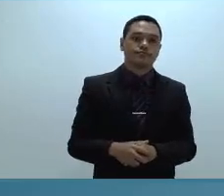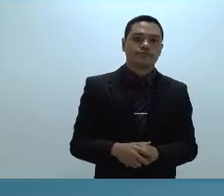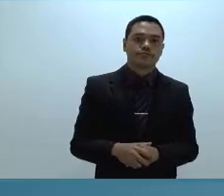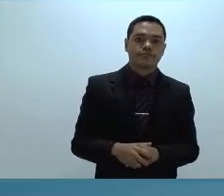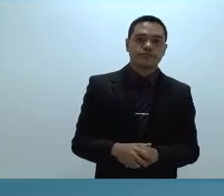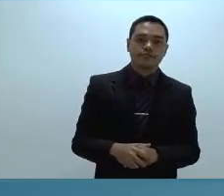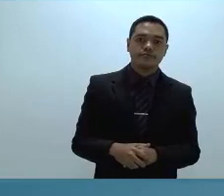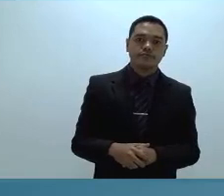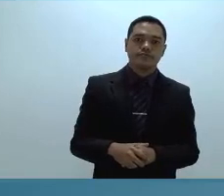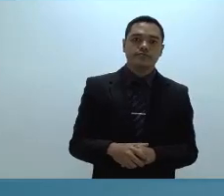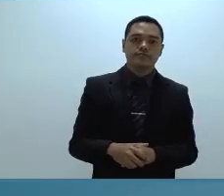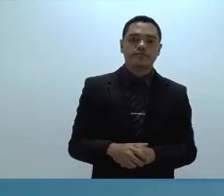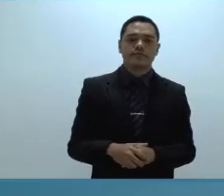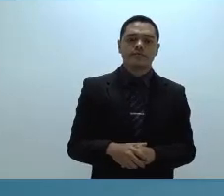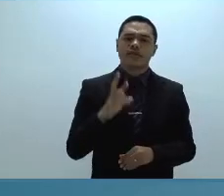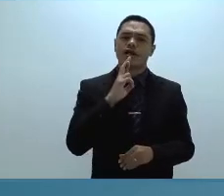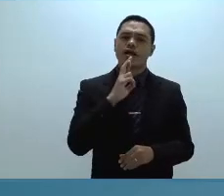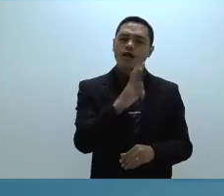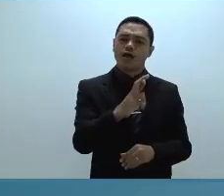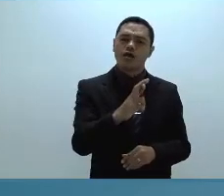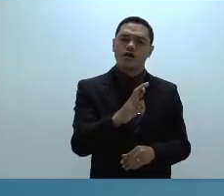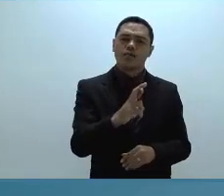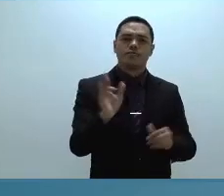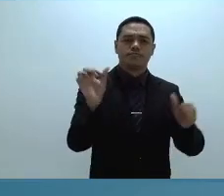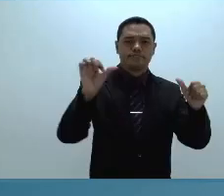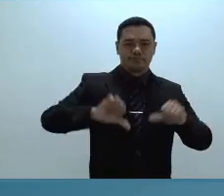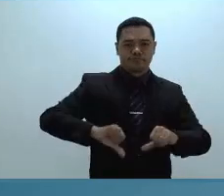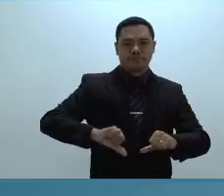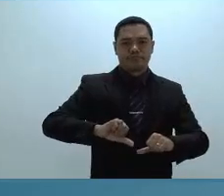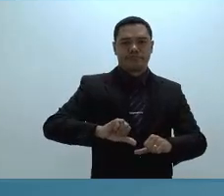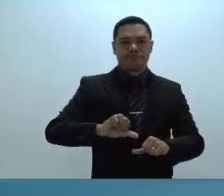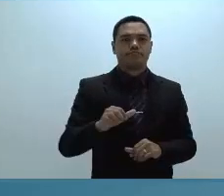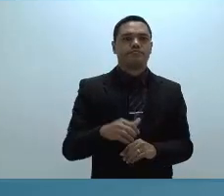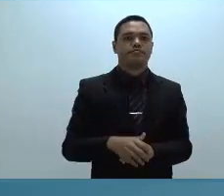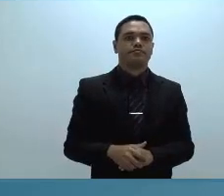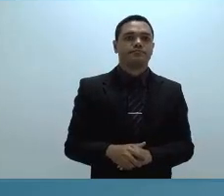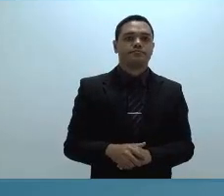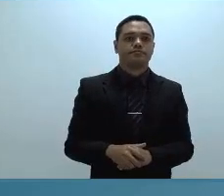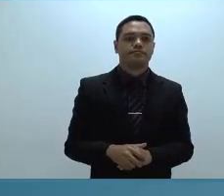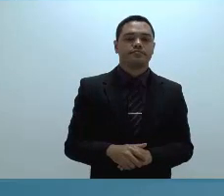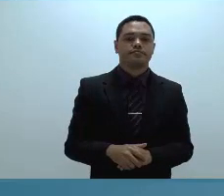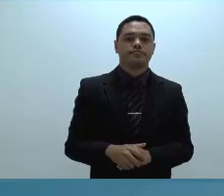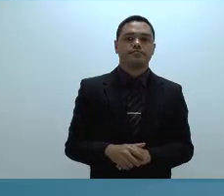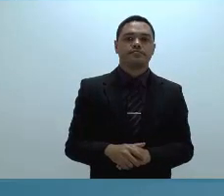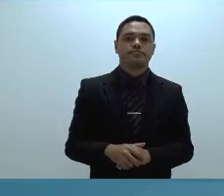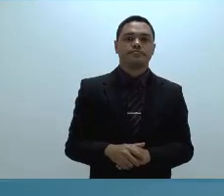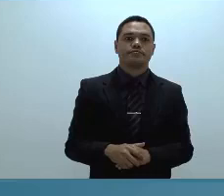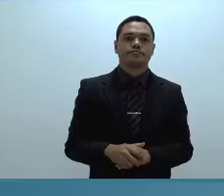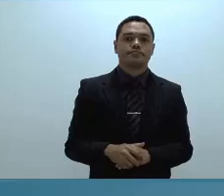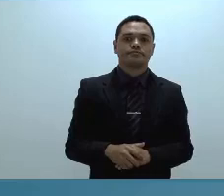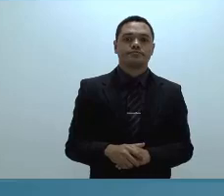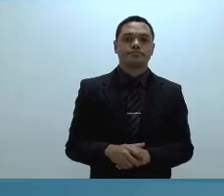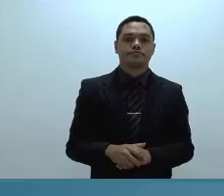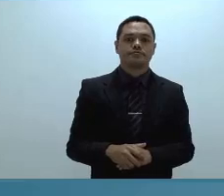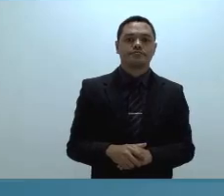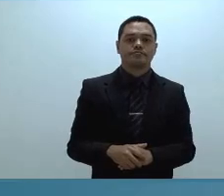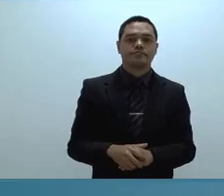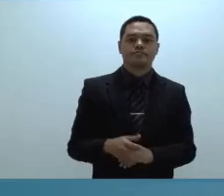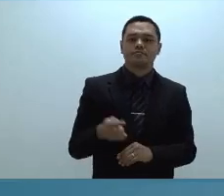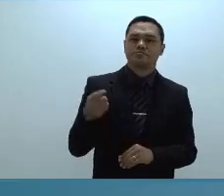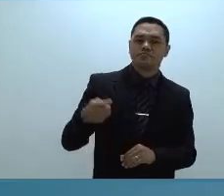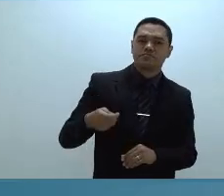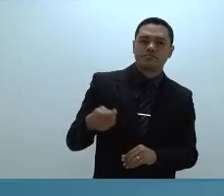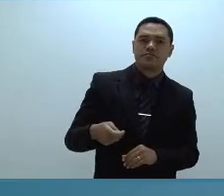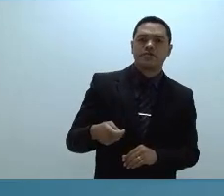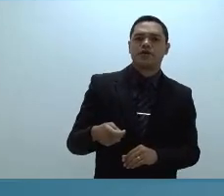duas interpretações é negativa. Explica-se. A rigor, o caso fundante do julgado mencionado no voto do